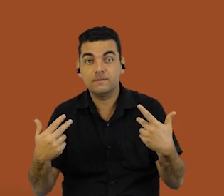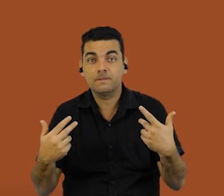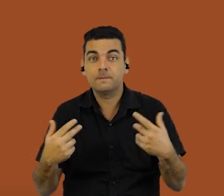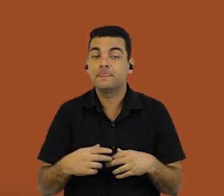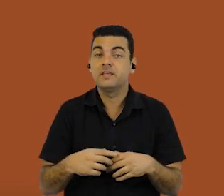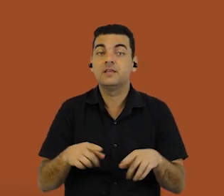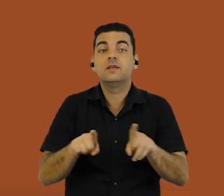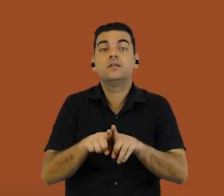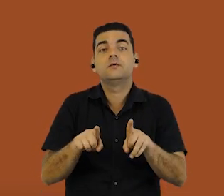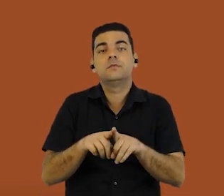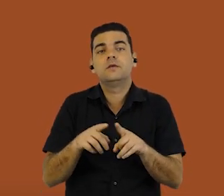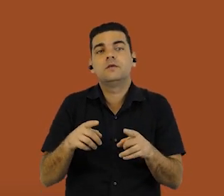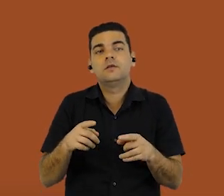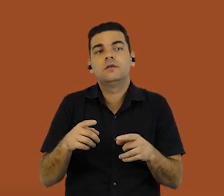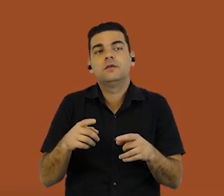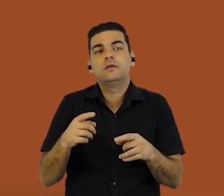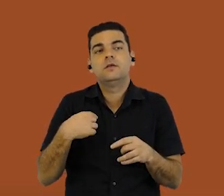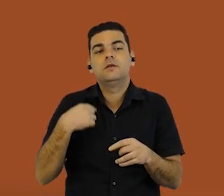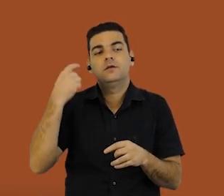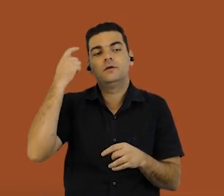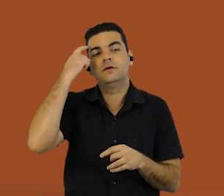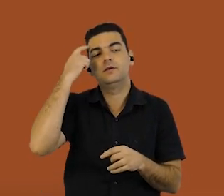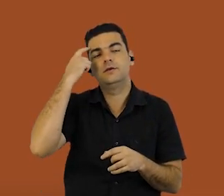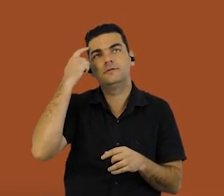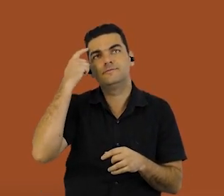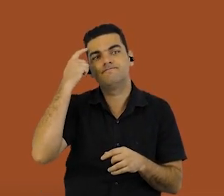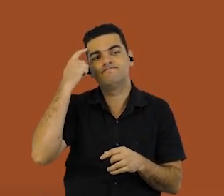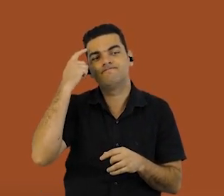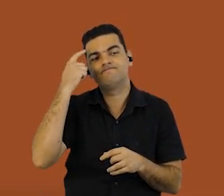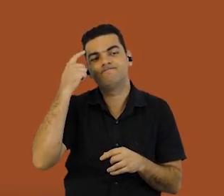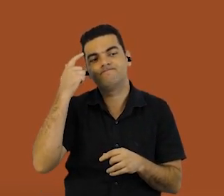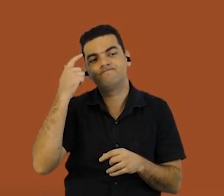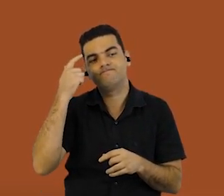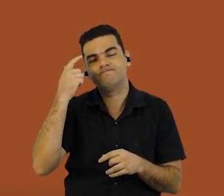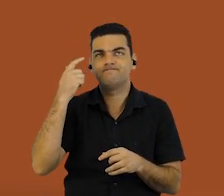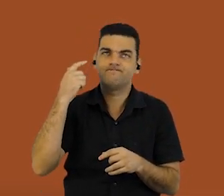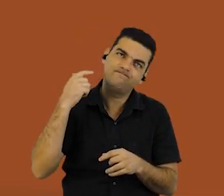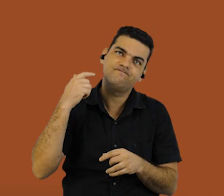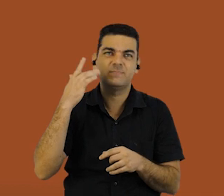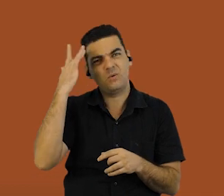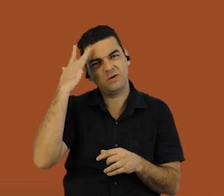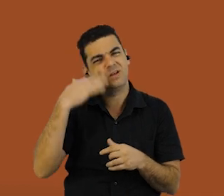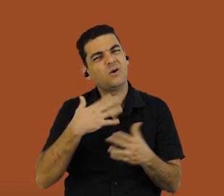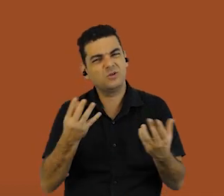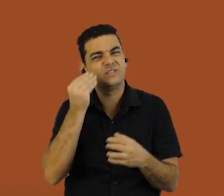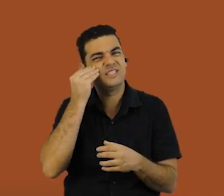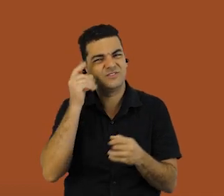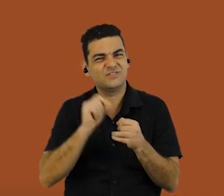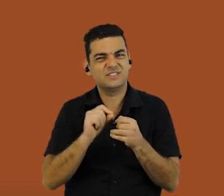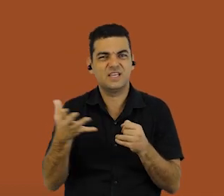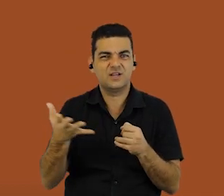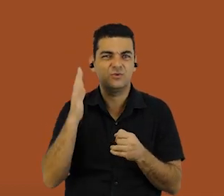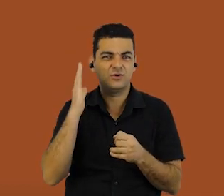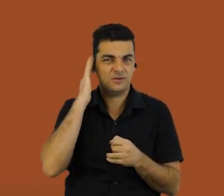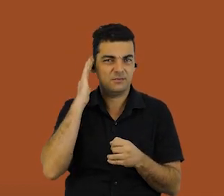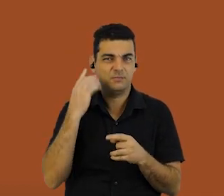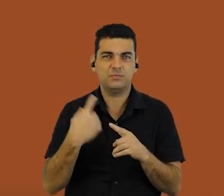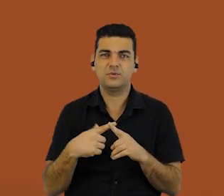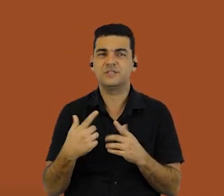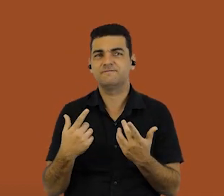E também eu pensei muito nessa coisa que eu acho que talvez é um pouco o que eu tento fazer,